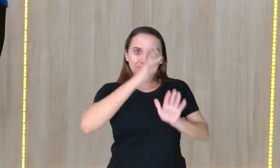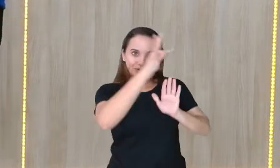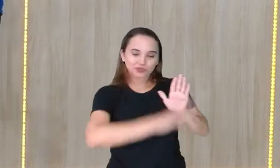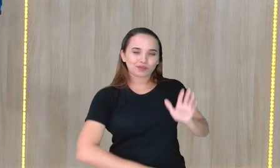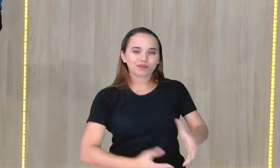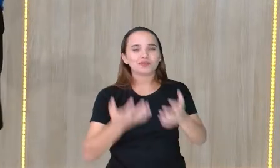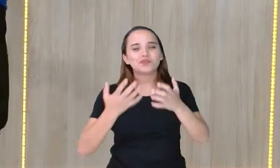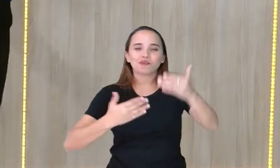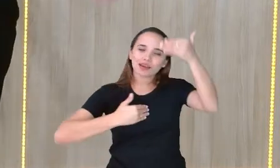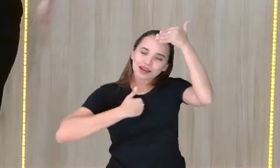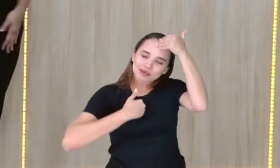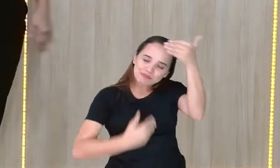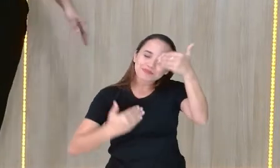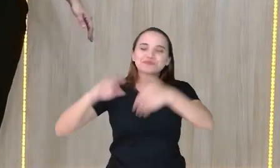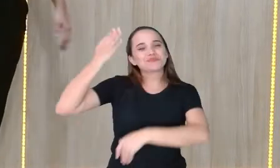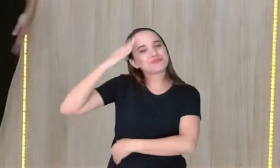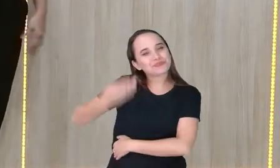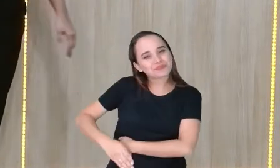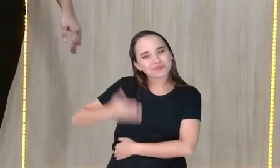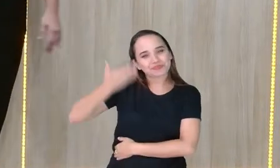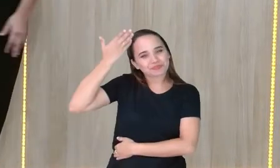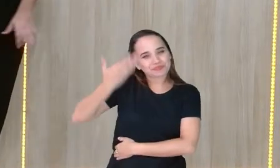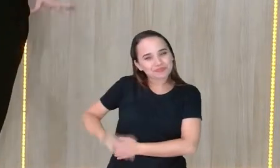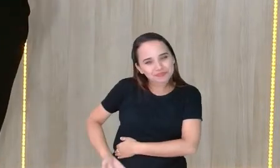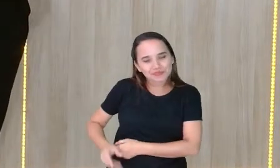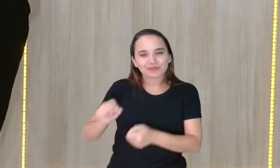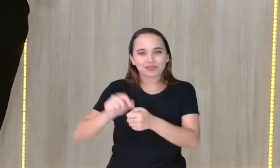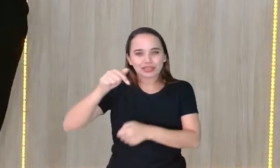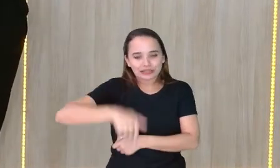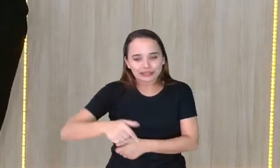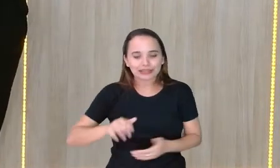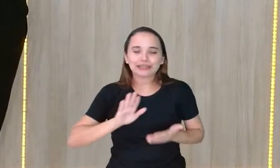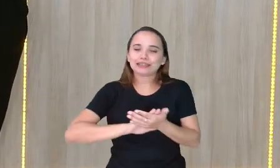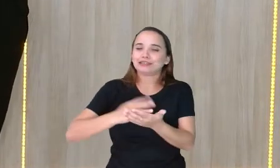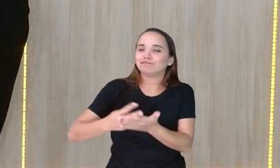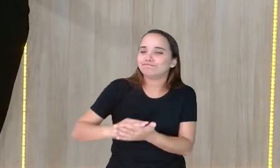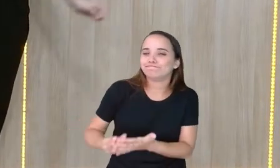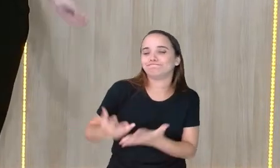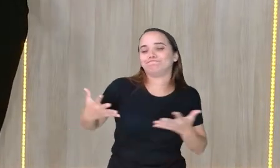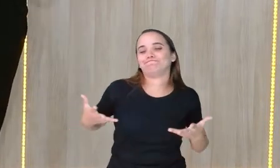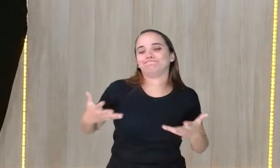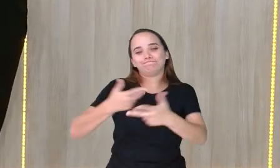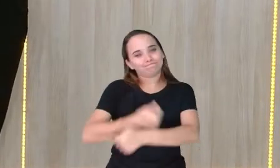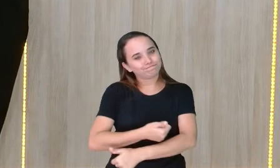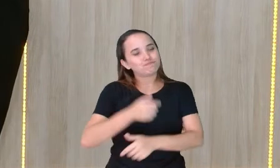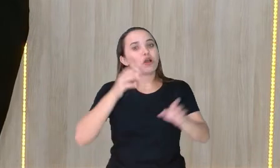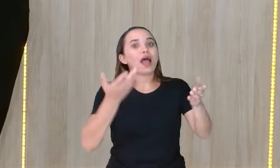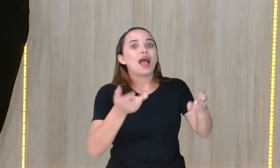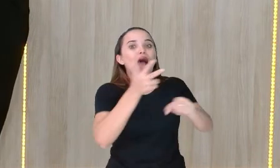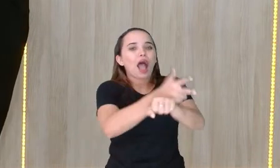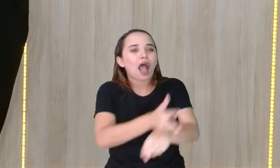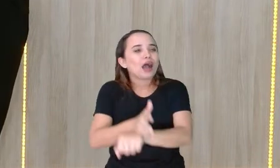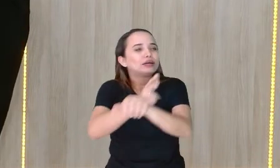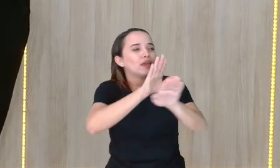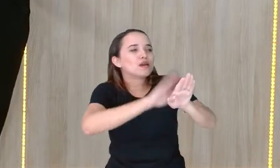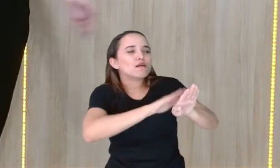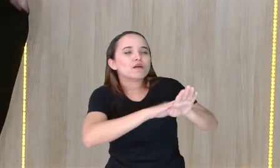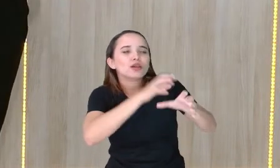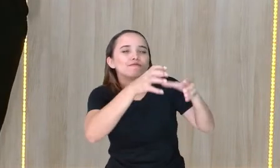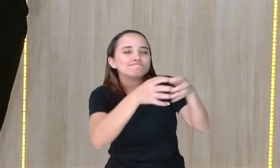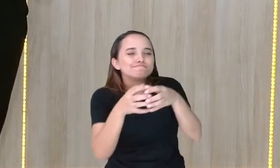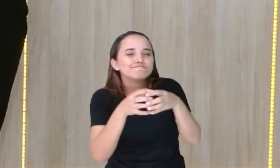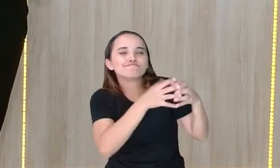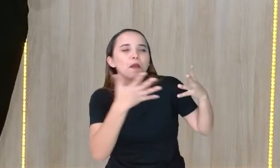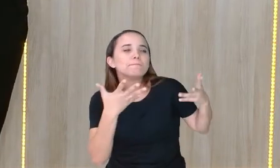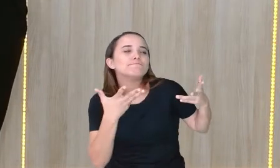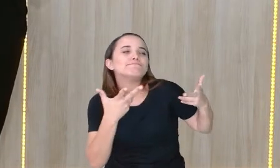queria agradecer a Brielle, que fez aqui ó, essa tradução maravilhosa. A produção fantástica,